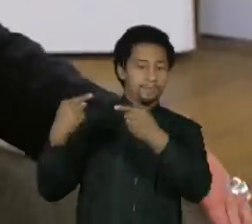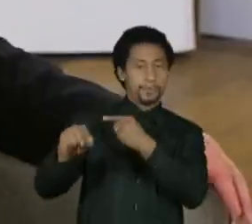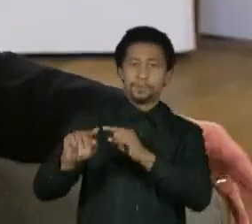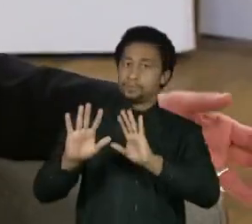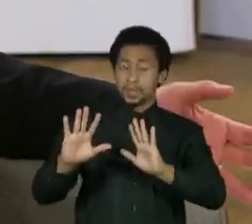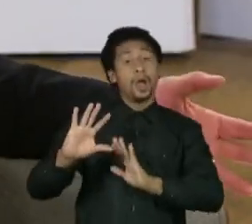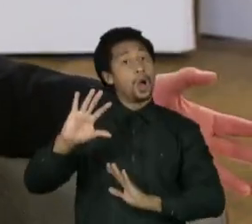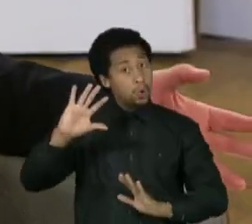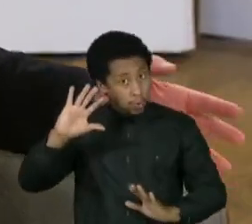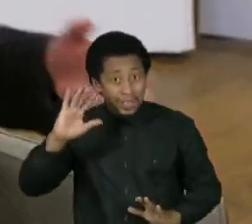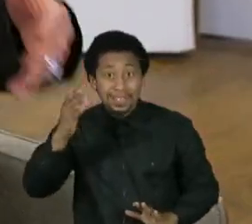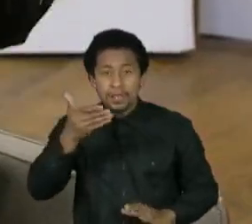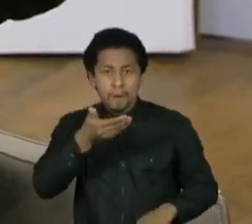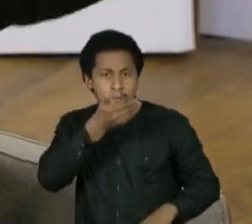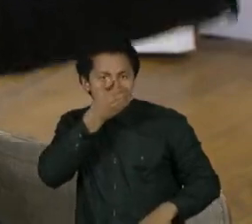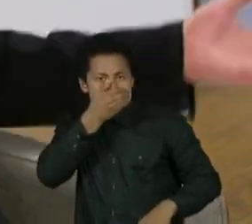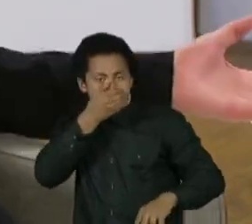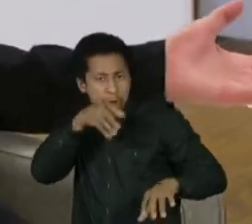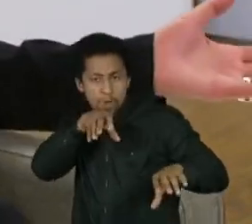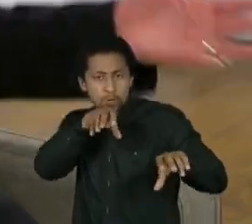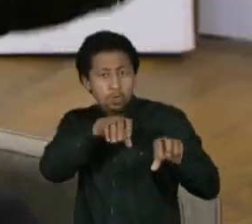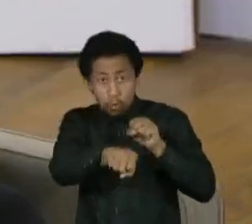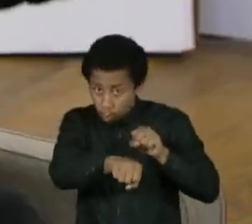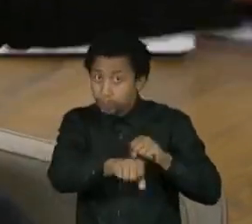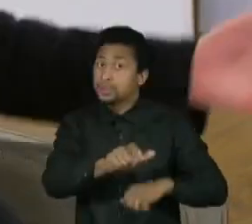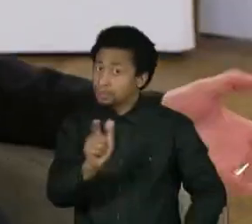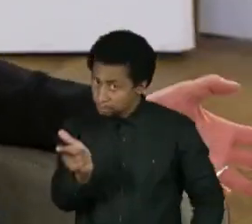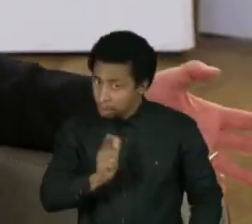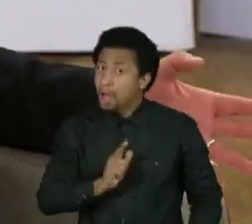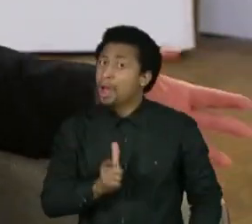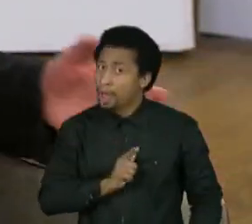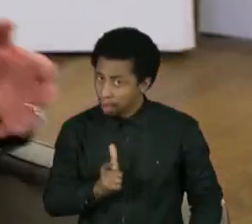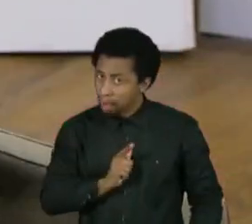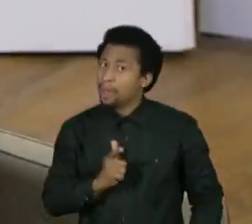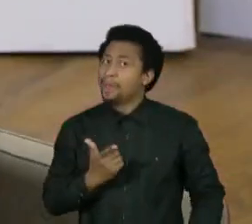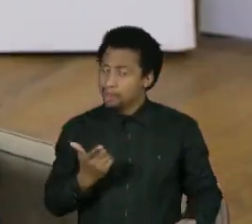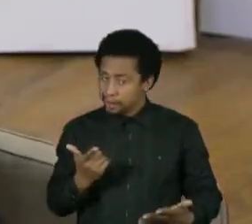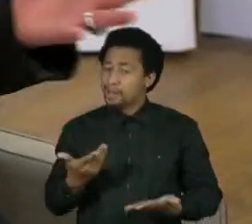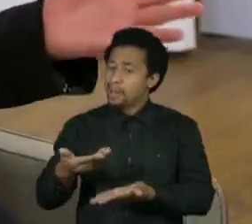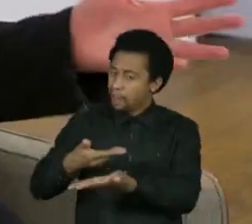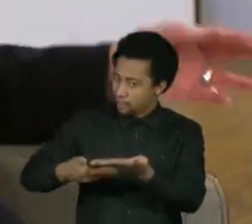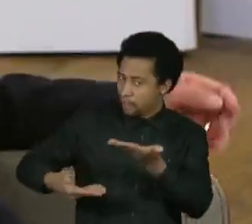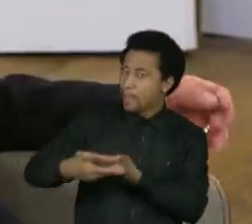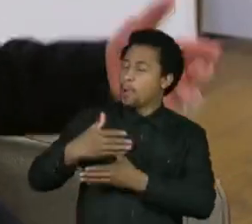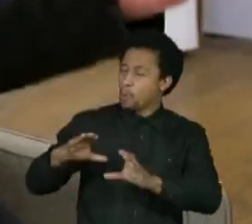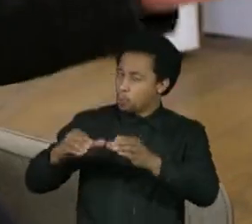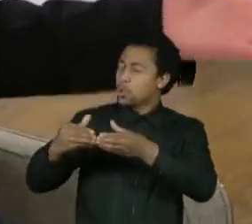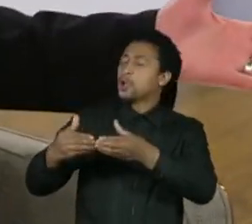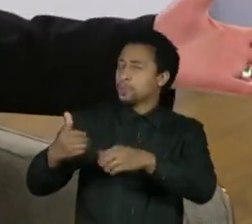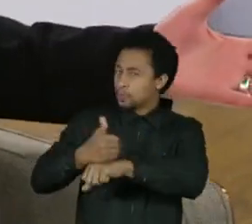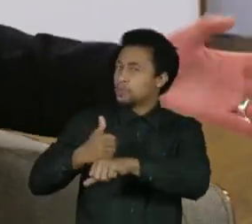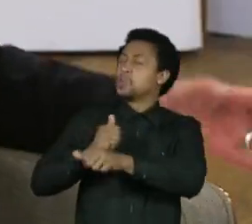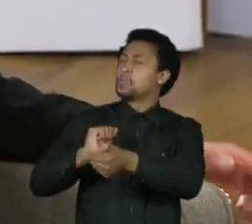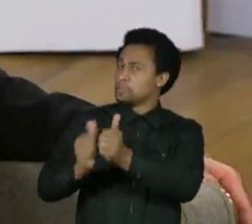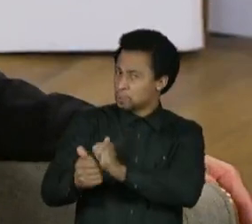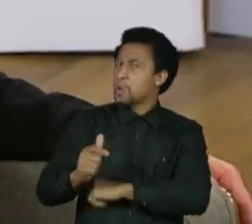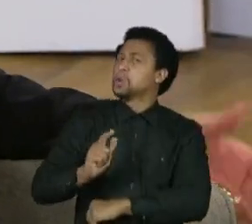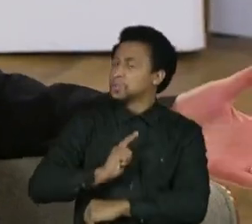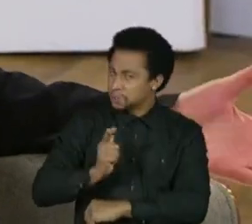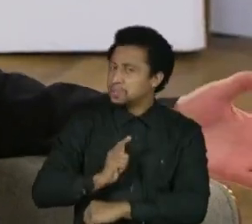estupro de jogadores, outros ficam quietos, sabe? Continuam saindo juntos, sabe? Assim, cara, condenados,